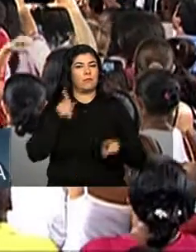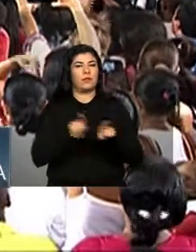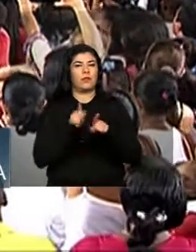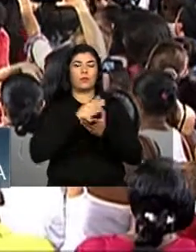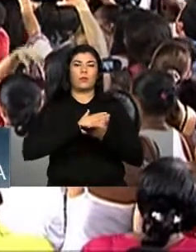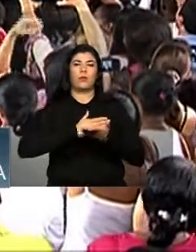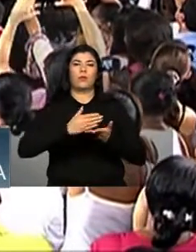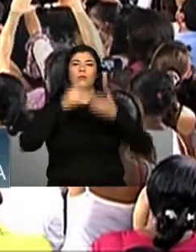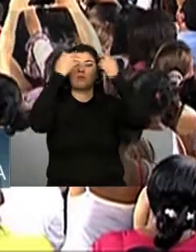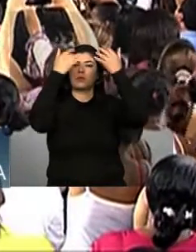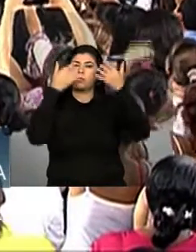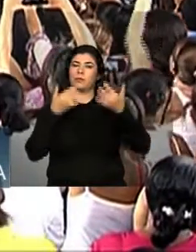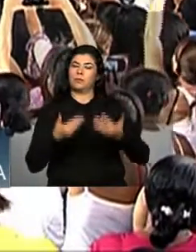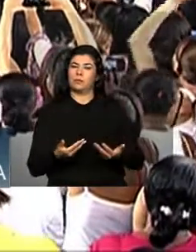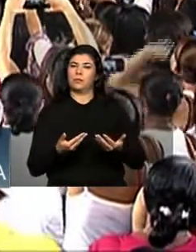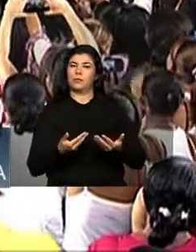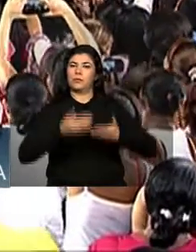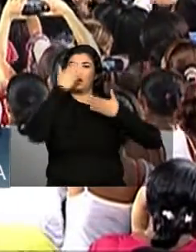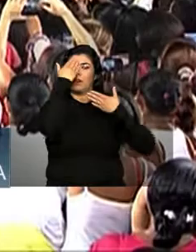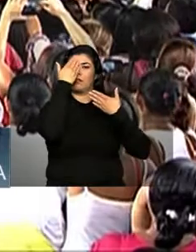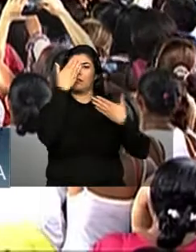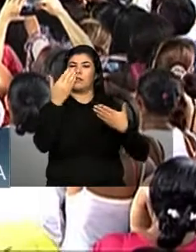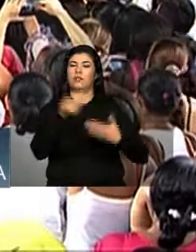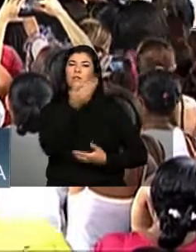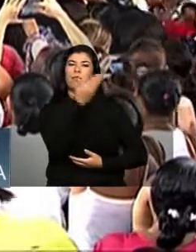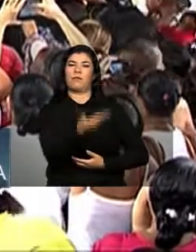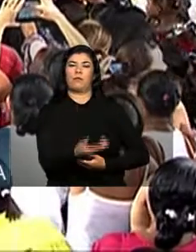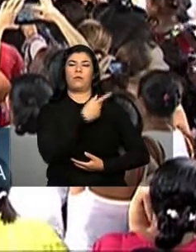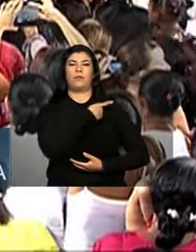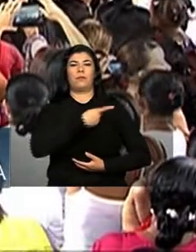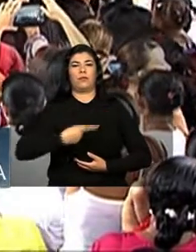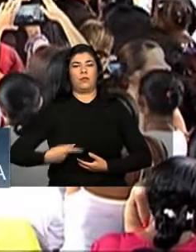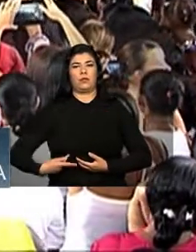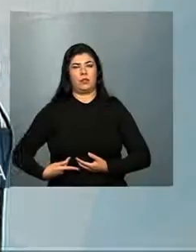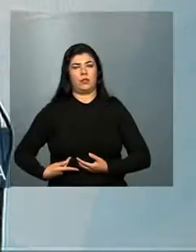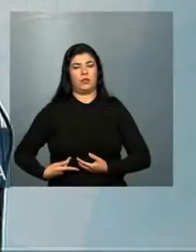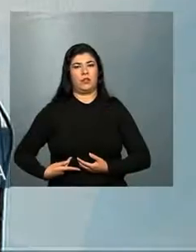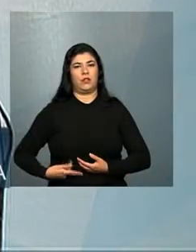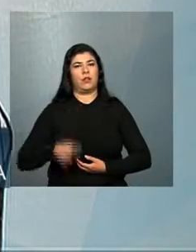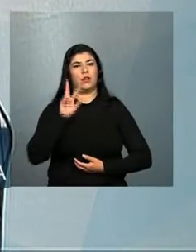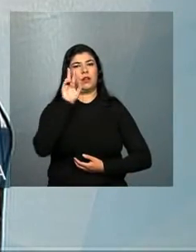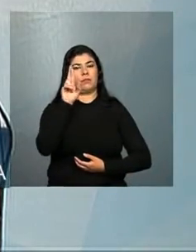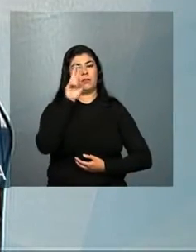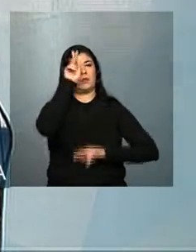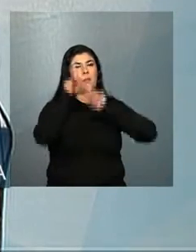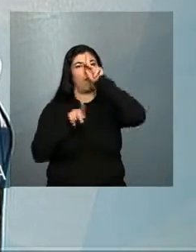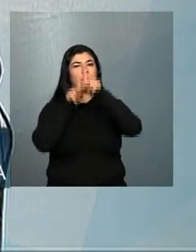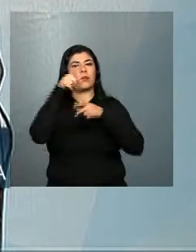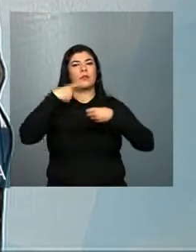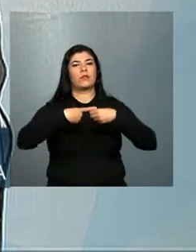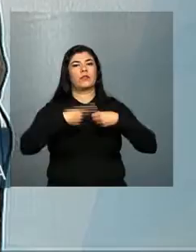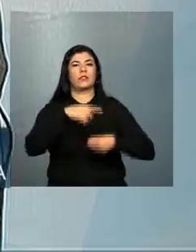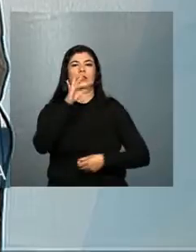iniciar aqui agradecendo, presidenta, em nome do povo de Feira de Santana, em nome do povo